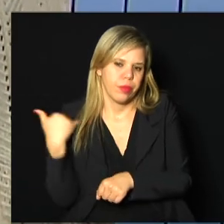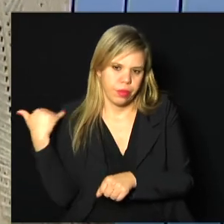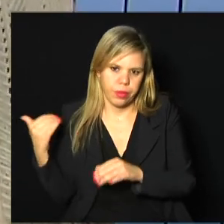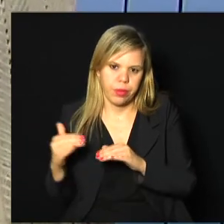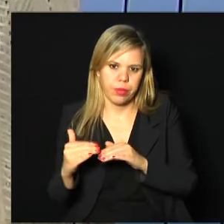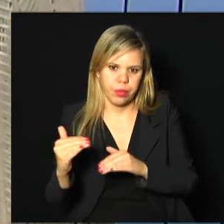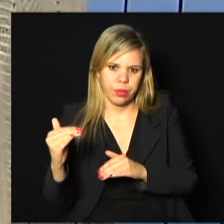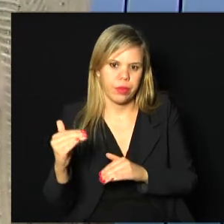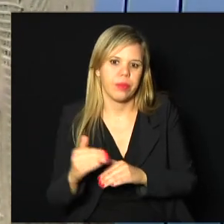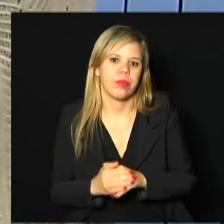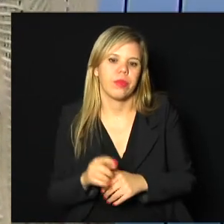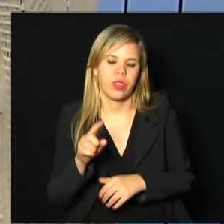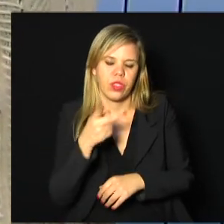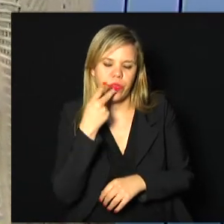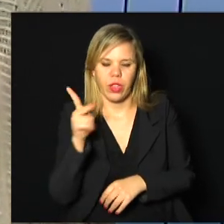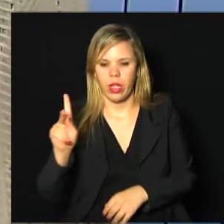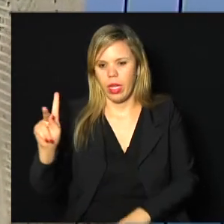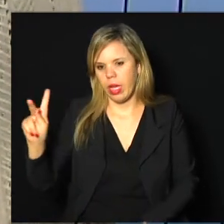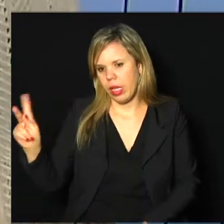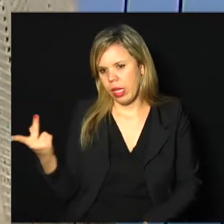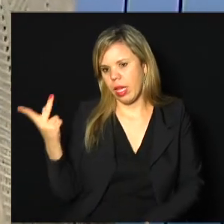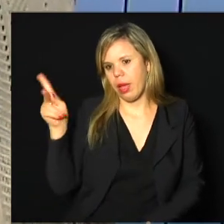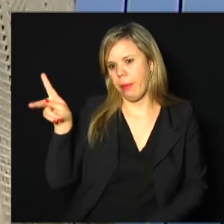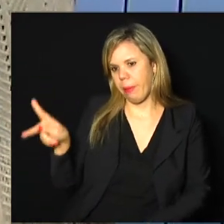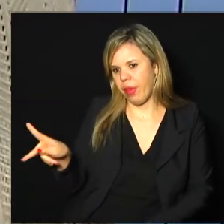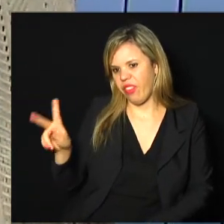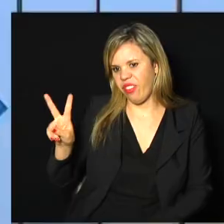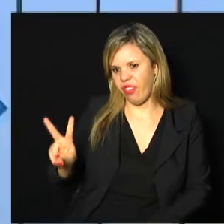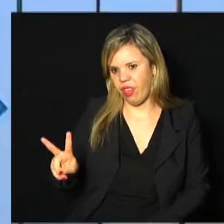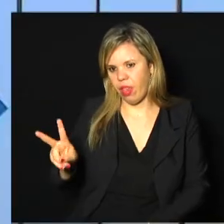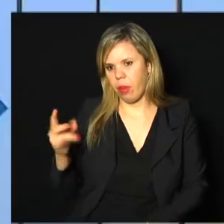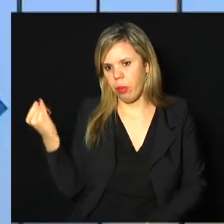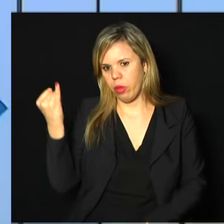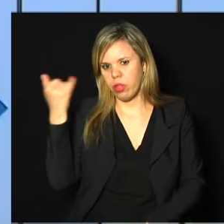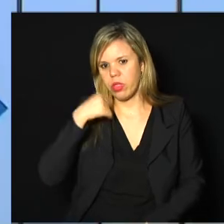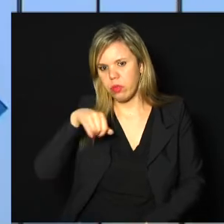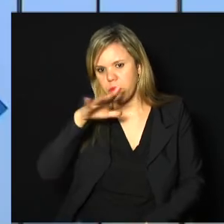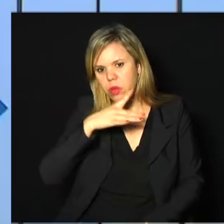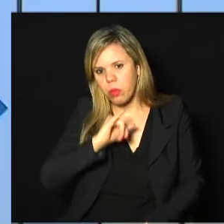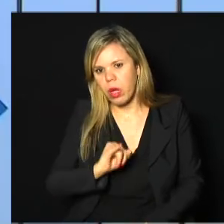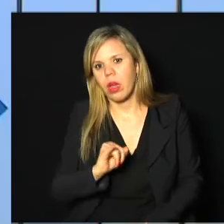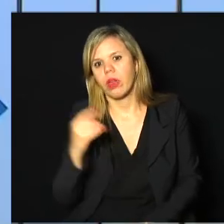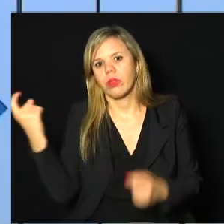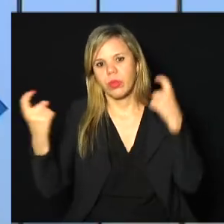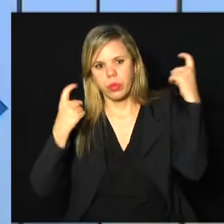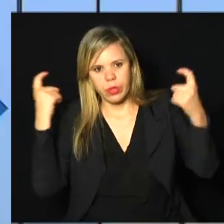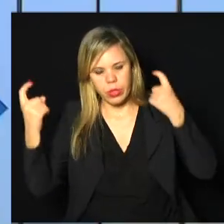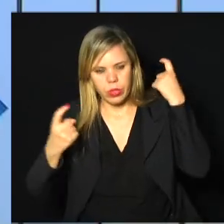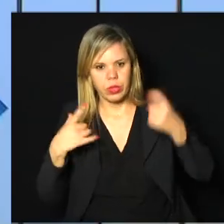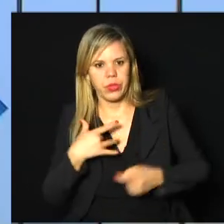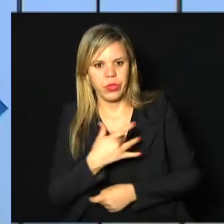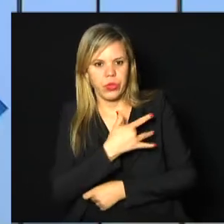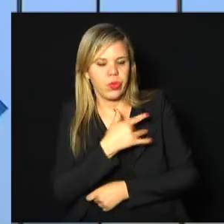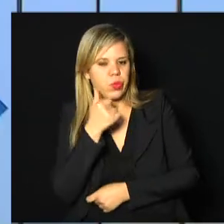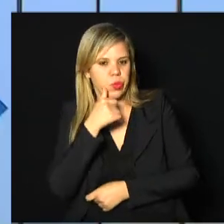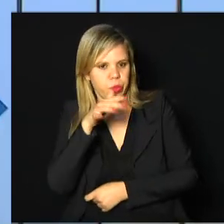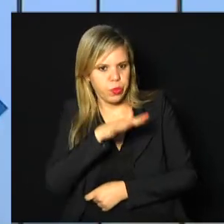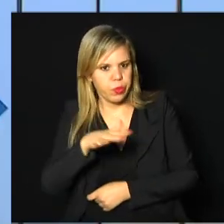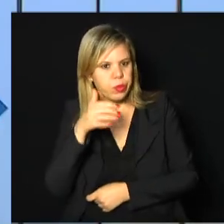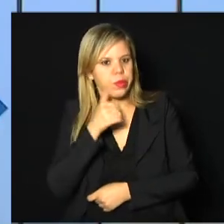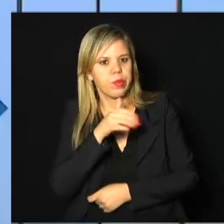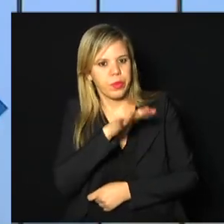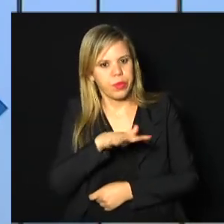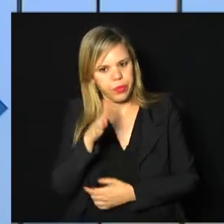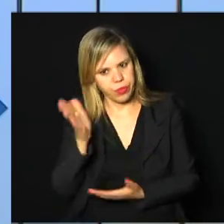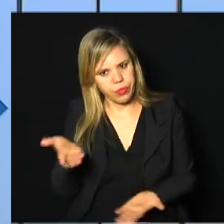cada fase, né? A senhora falou do HPV, é bastante importante, né? As mães, os pais, na verdade, se preocuparem com a saúde da mulher,